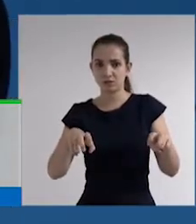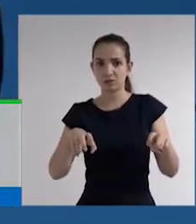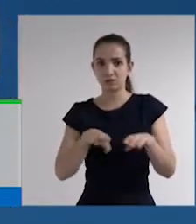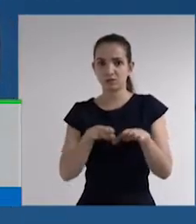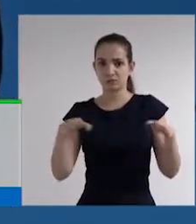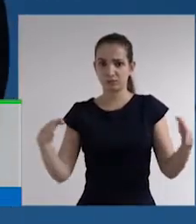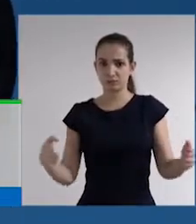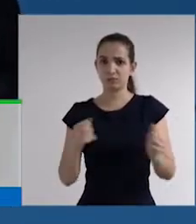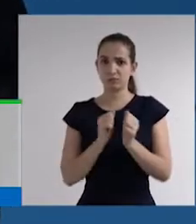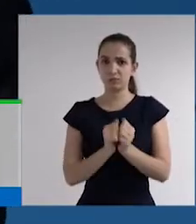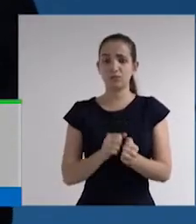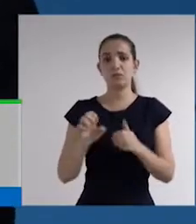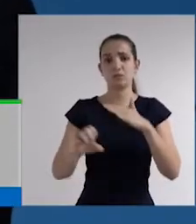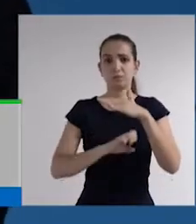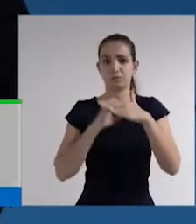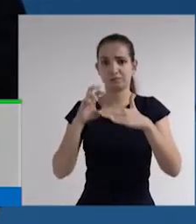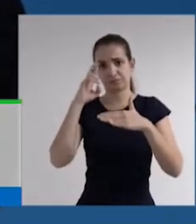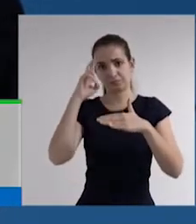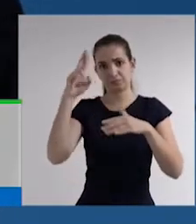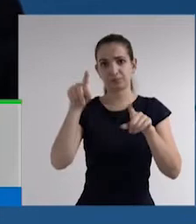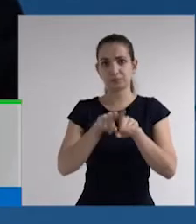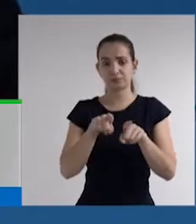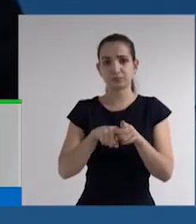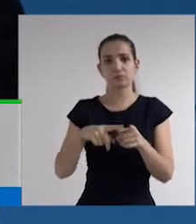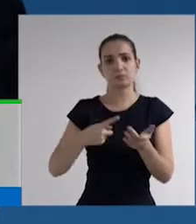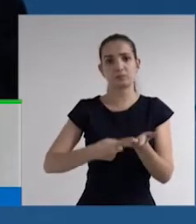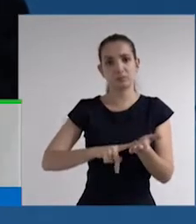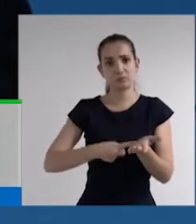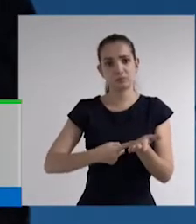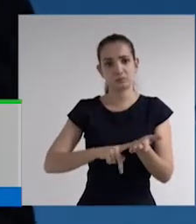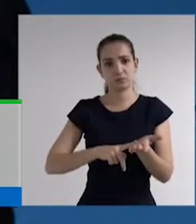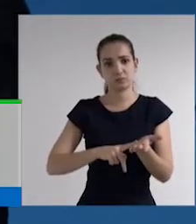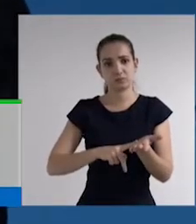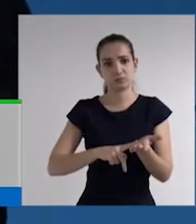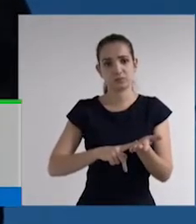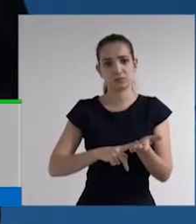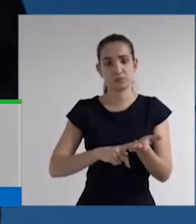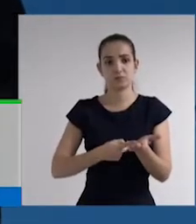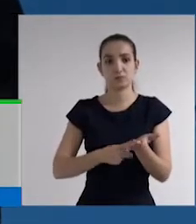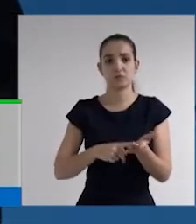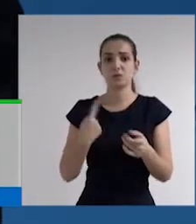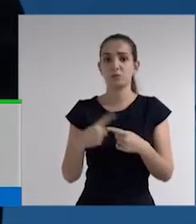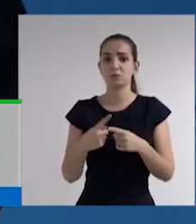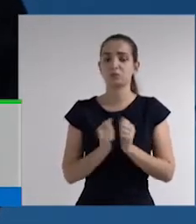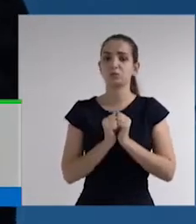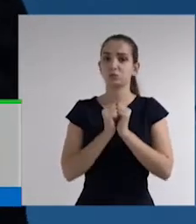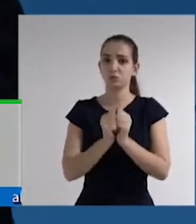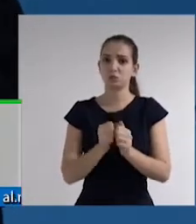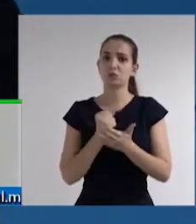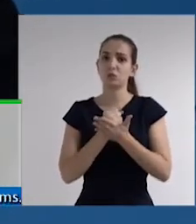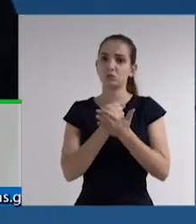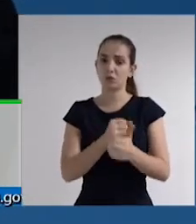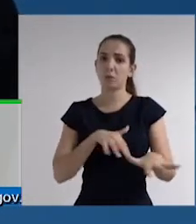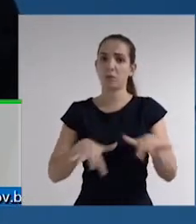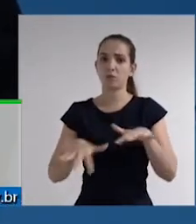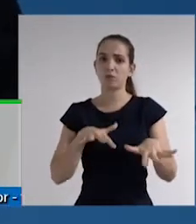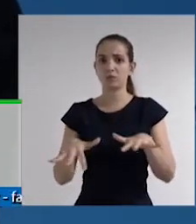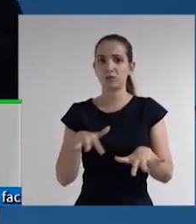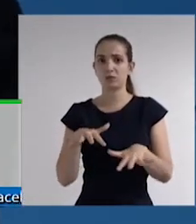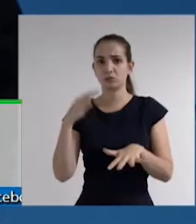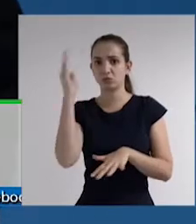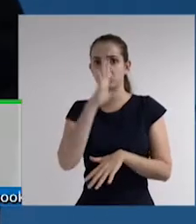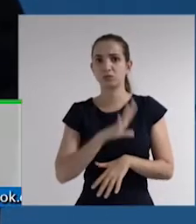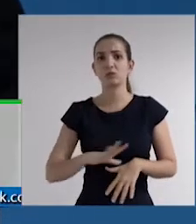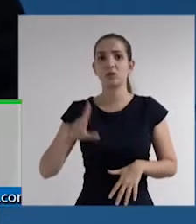com o sindicato, para que juntos consiga contribuir com esse movimento nacional que está ocorrendo hoje, que é a greve dos